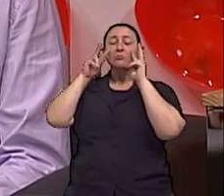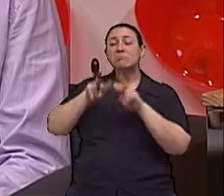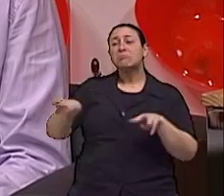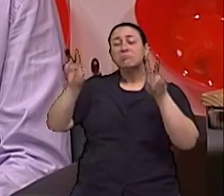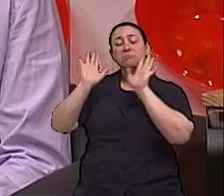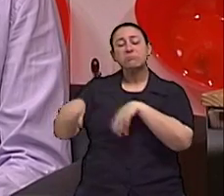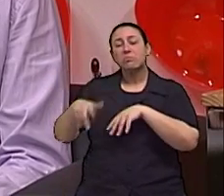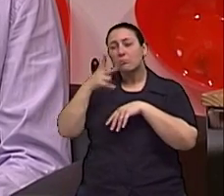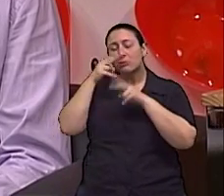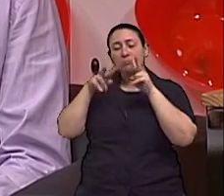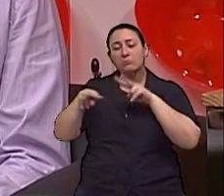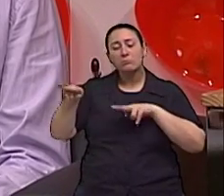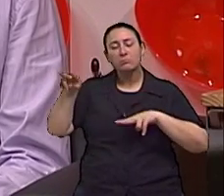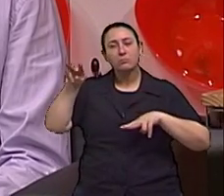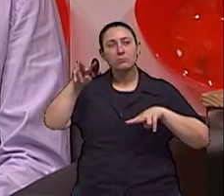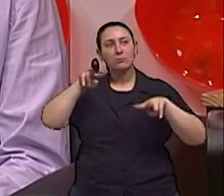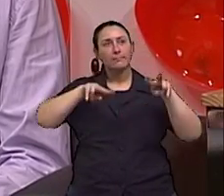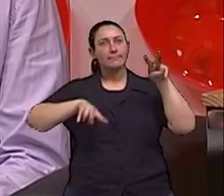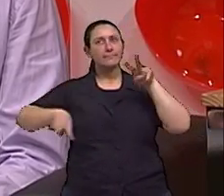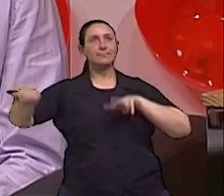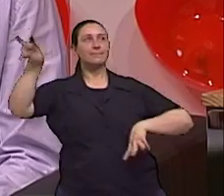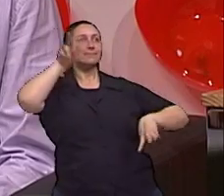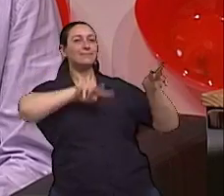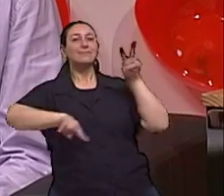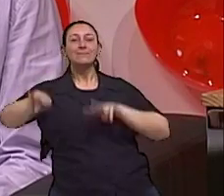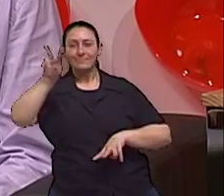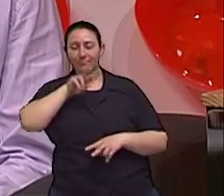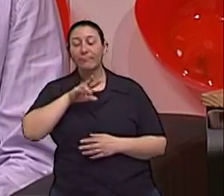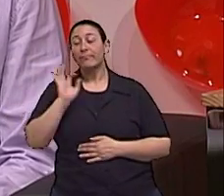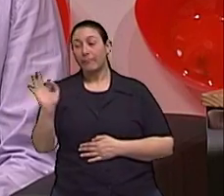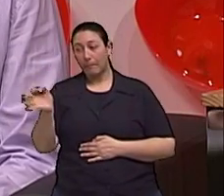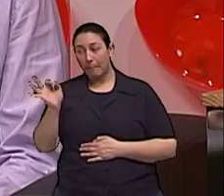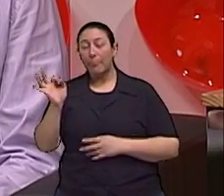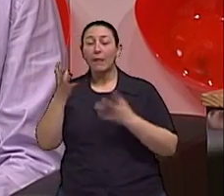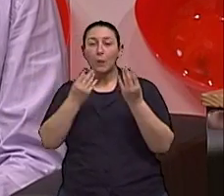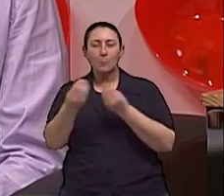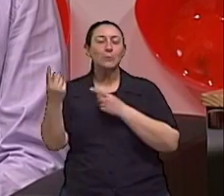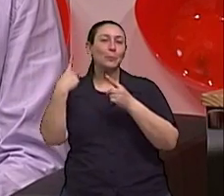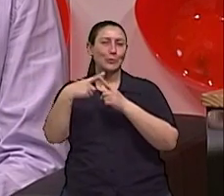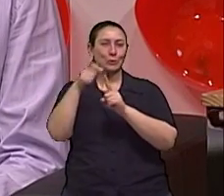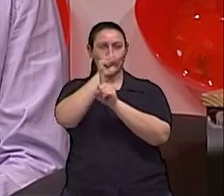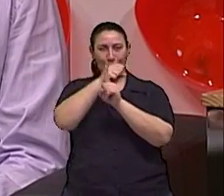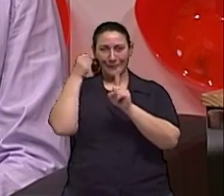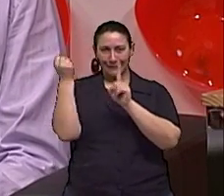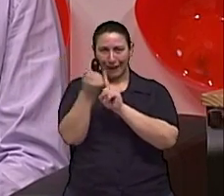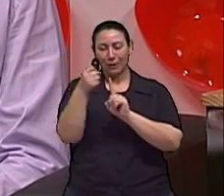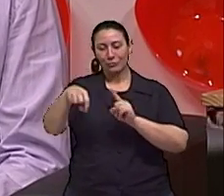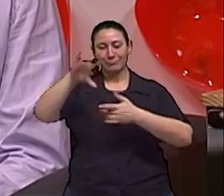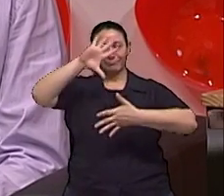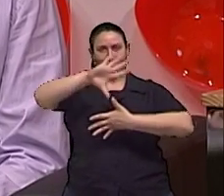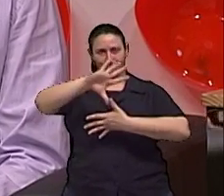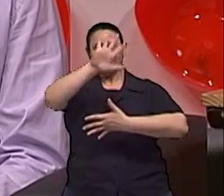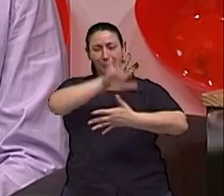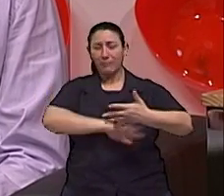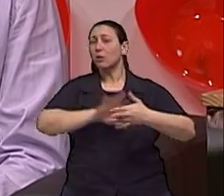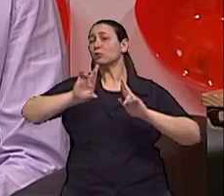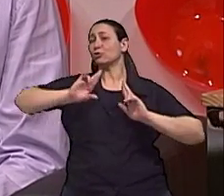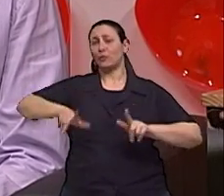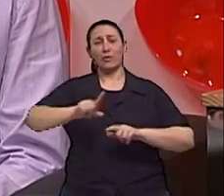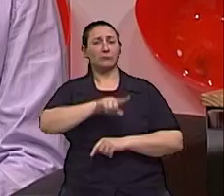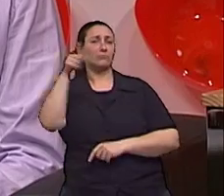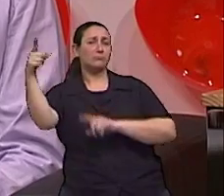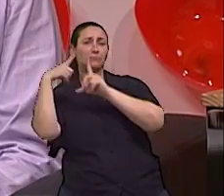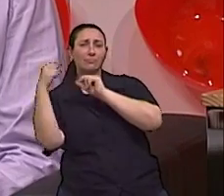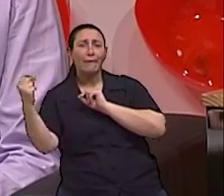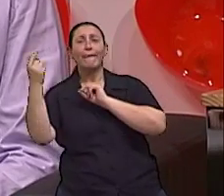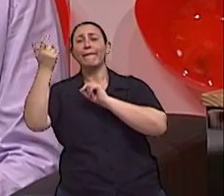idoso na nossa sociedade? Ele vai perdendo espaço. A sociedade ocidental, ela não vê o idoso como a sociedade oriental. Na sociedade oriental,